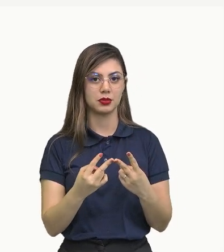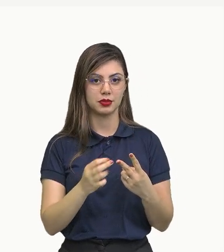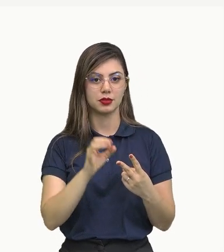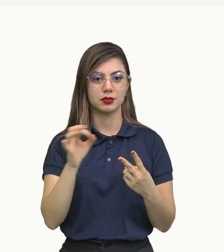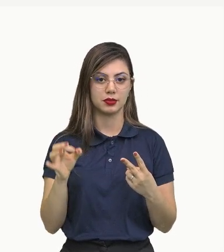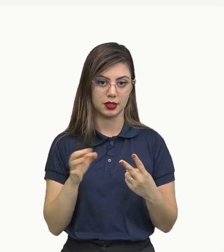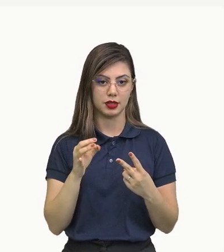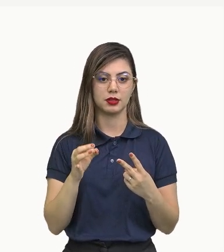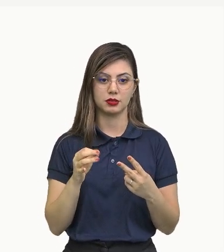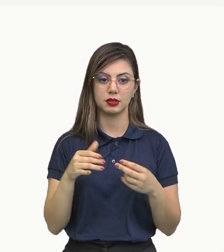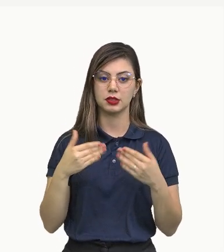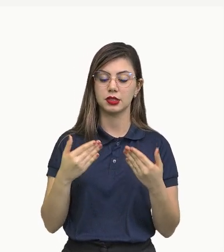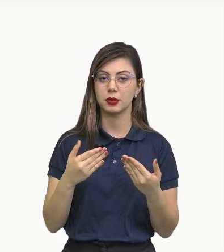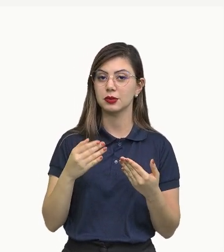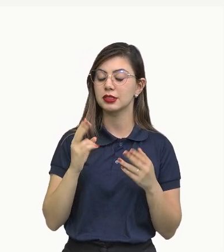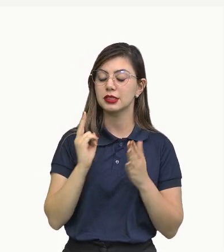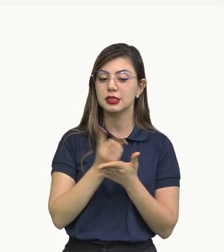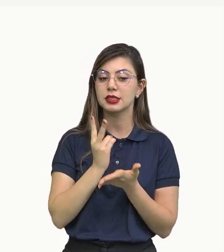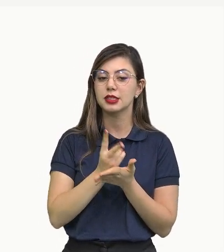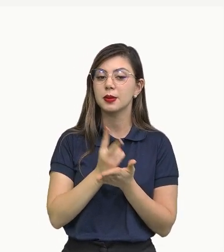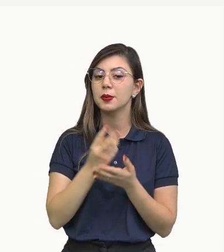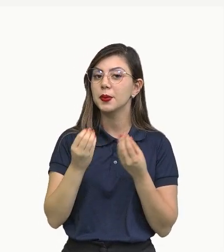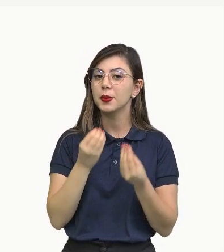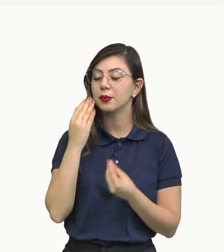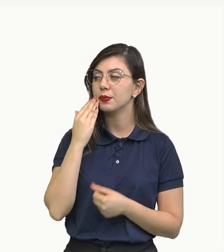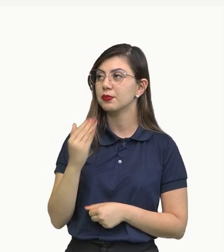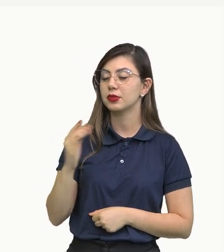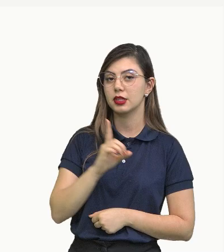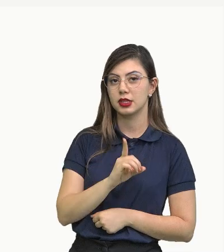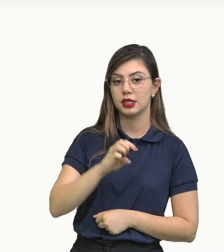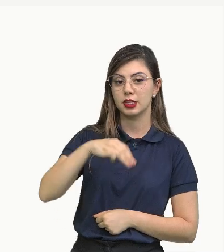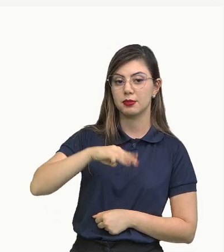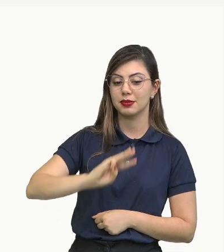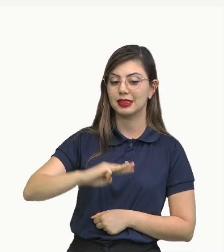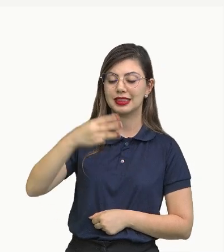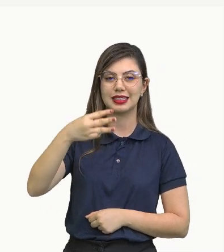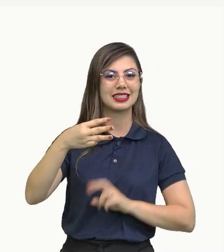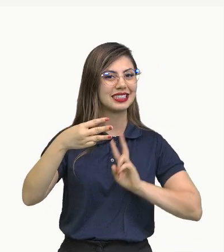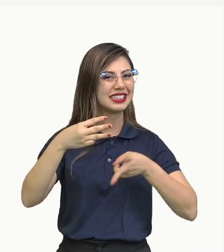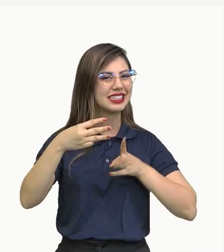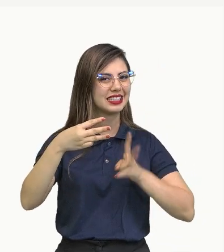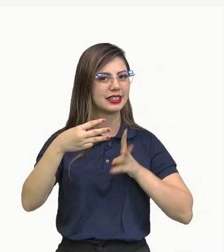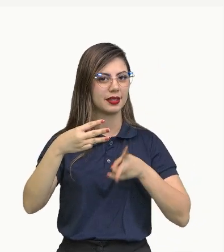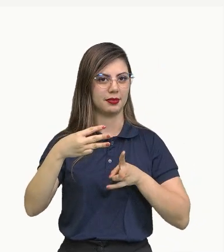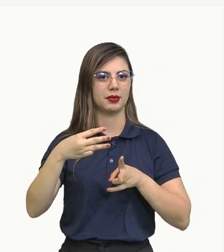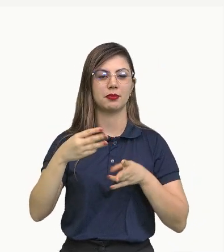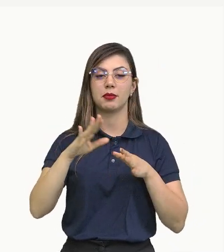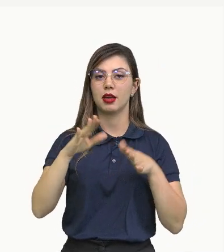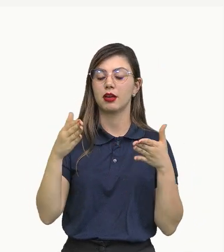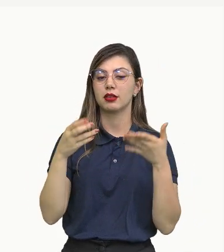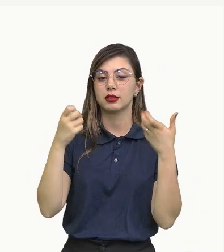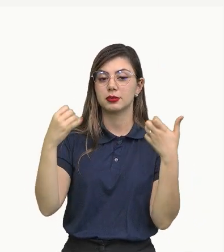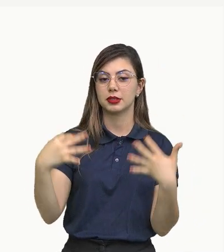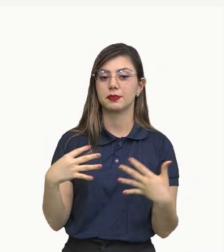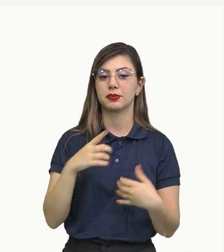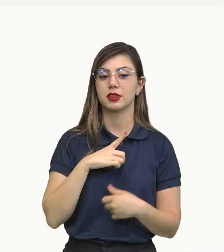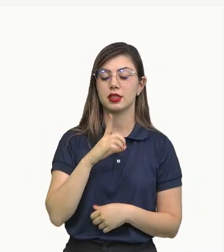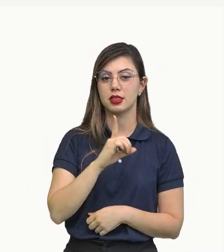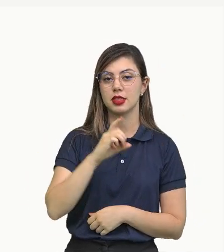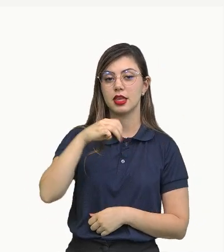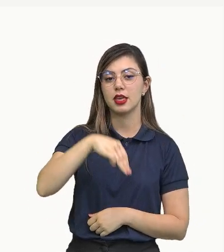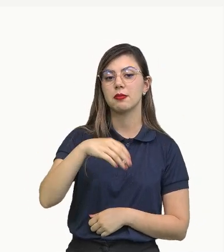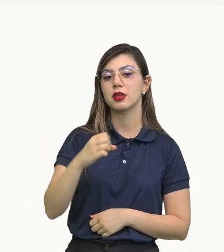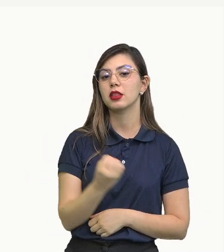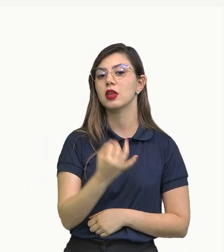em volume sempre vai aparecer elevado a 3, e aqui tem uma explicação prática para você. O decímetro apareceu